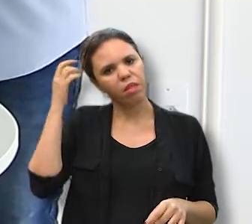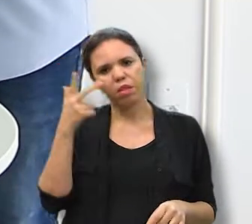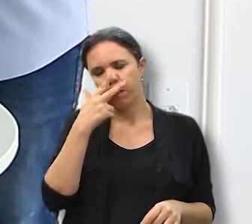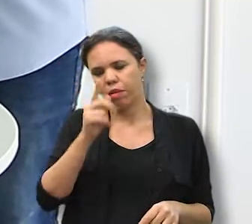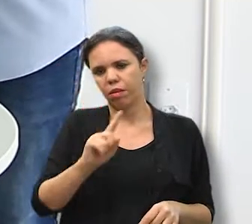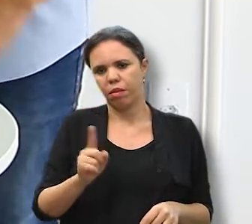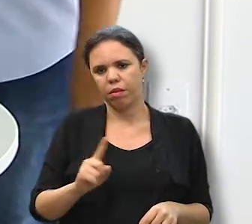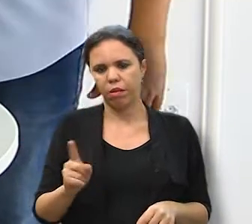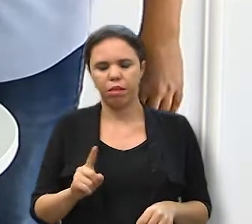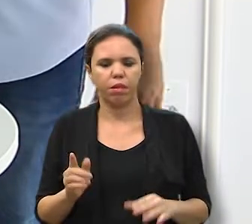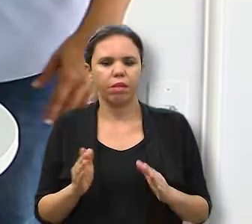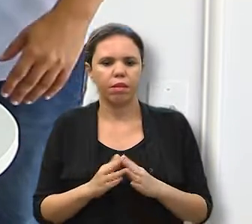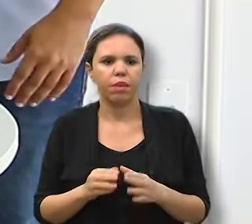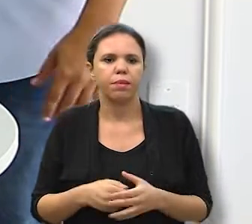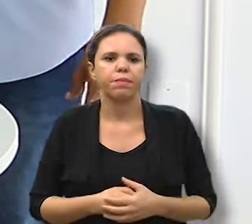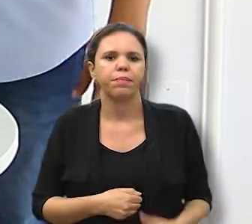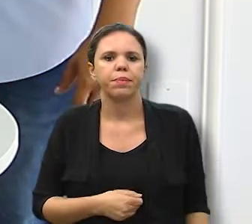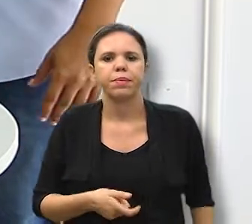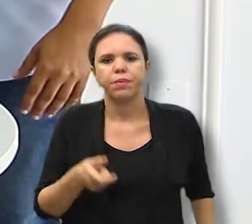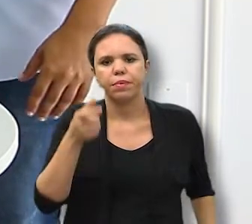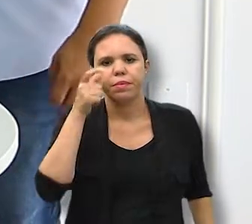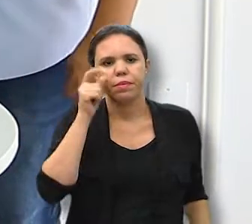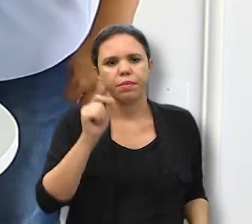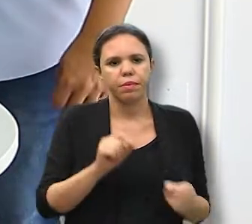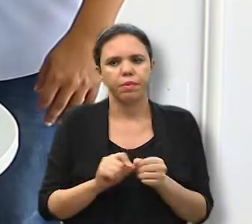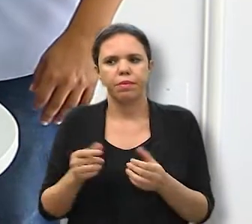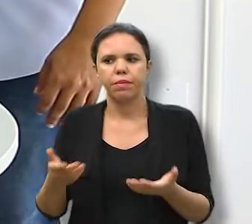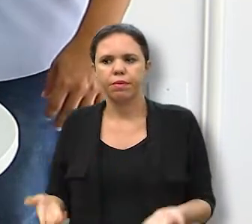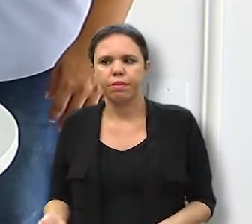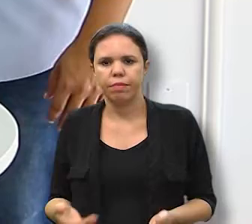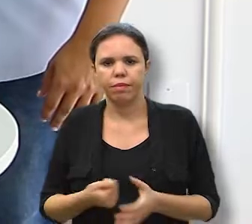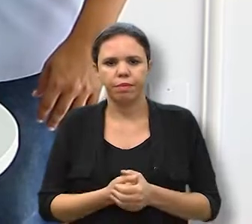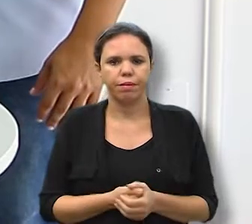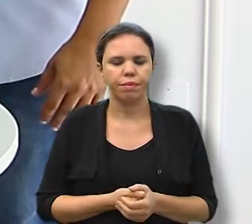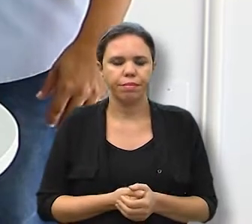parece um pudim caseiro. E eu vi ele fazendo aqui, gente...